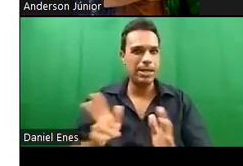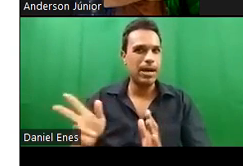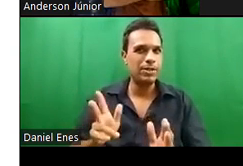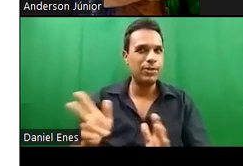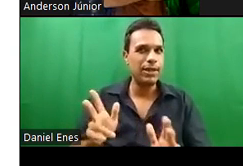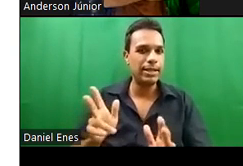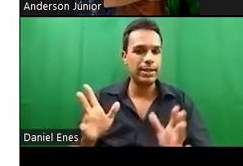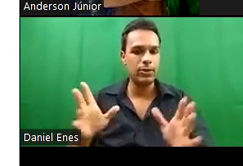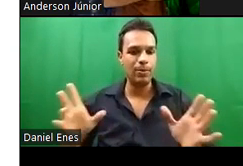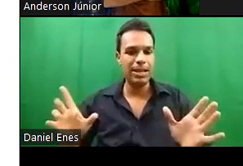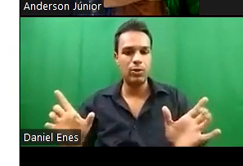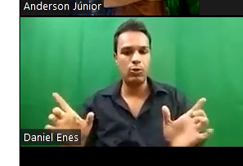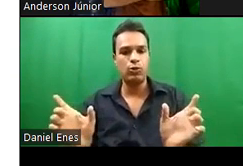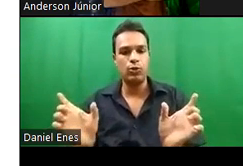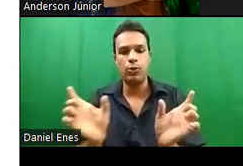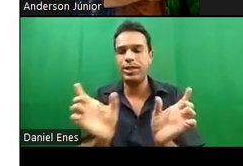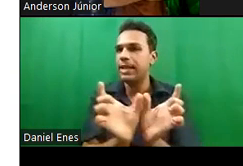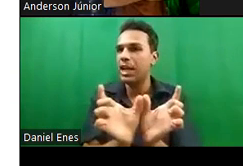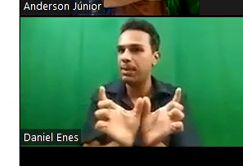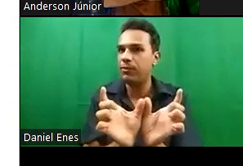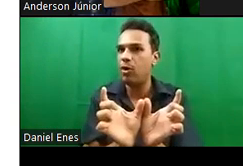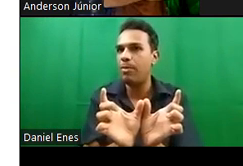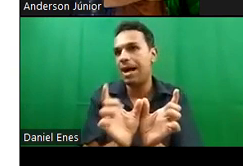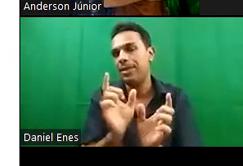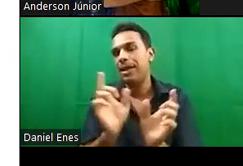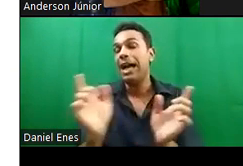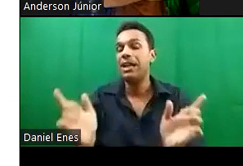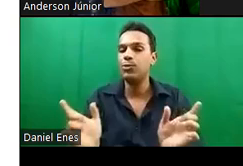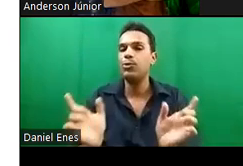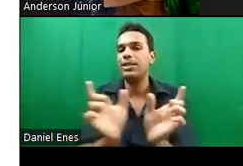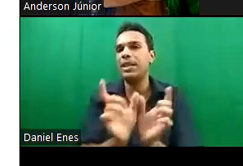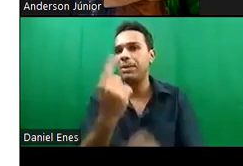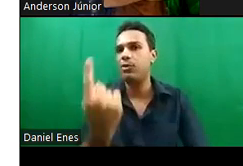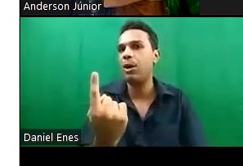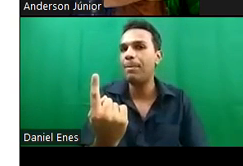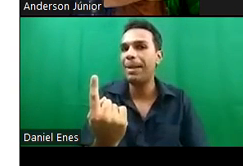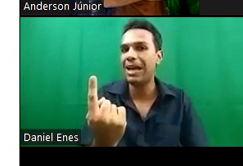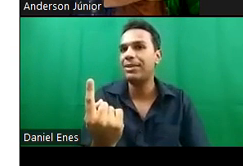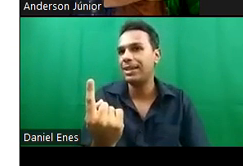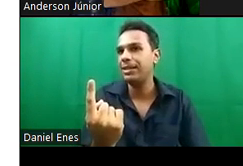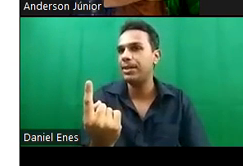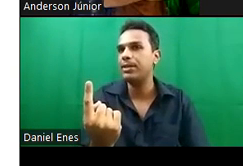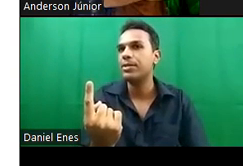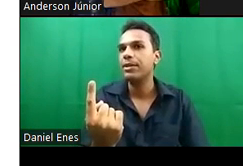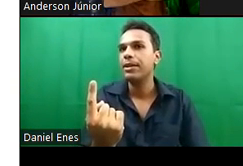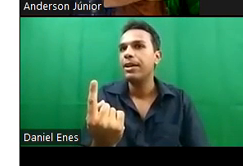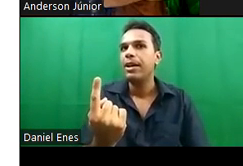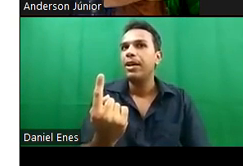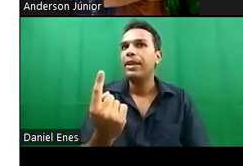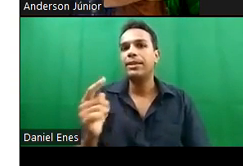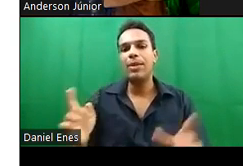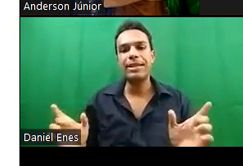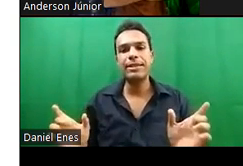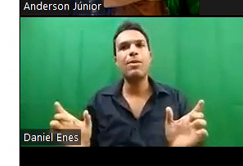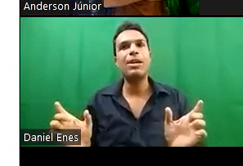Perceberam a diferença? Como é que eu uso dois sinais para formar... Aliás, eu uso dois sinais para formar uma palavra na Libras? Né?